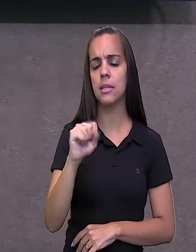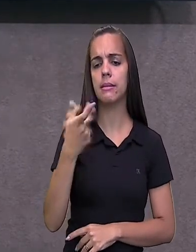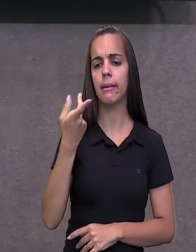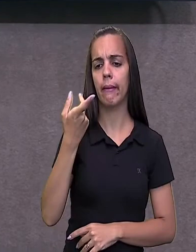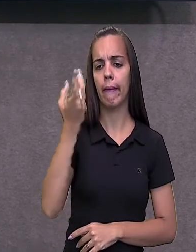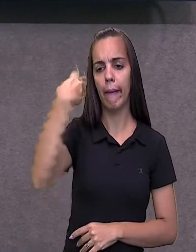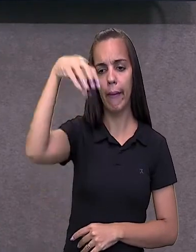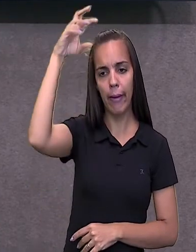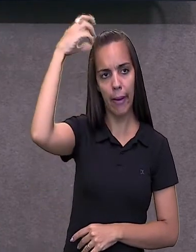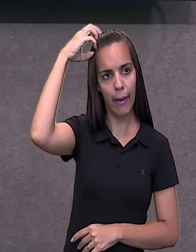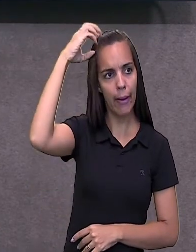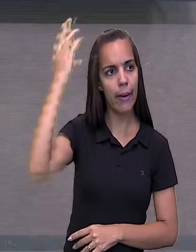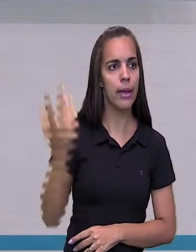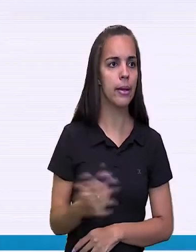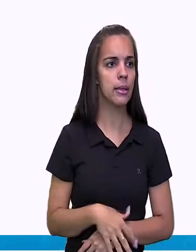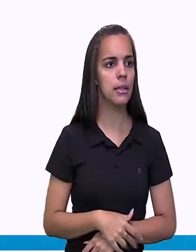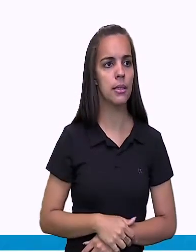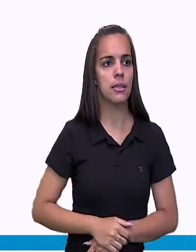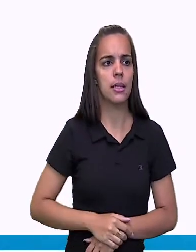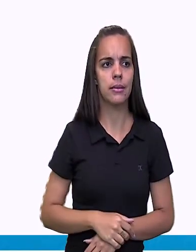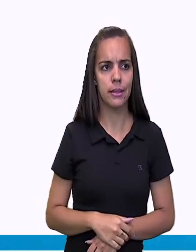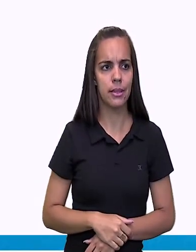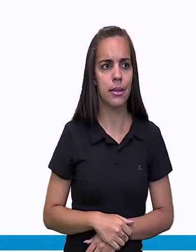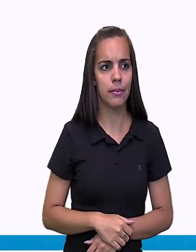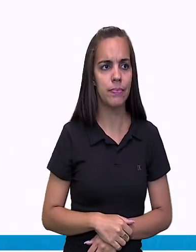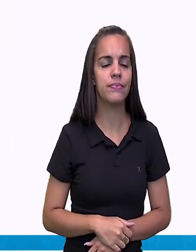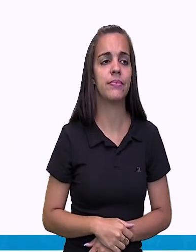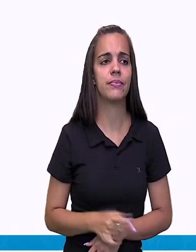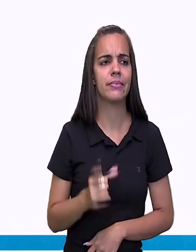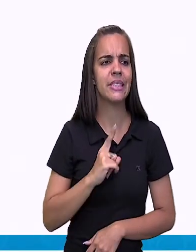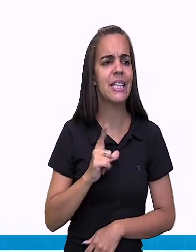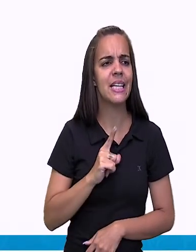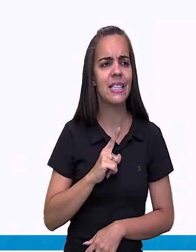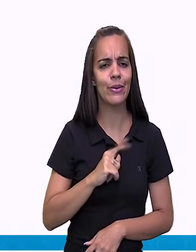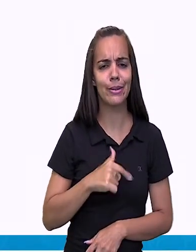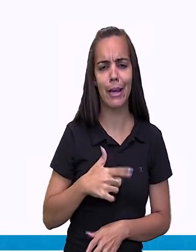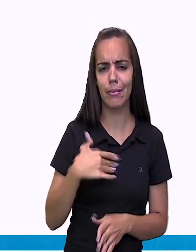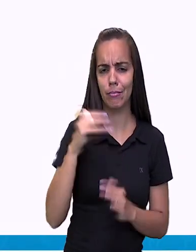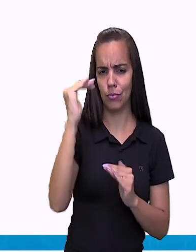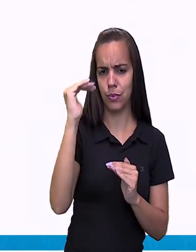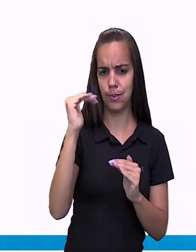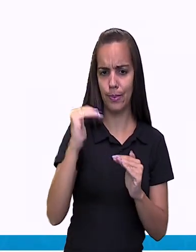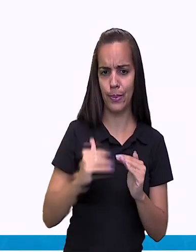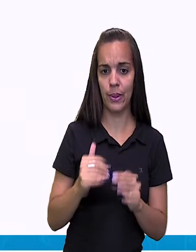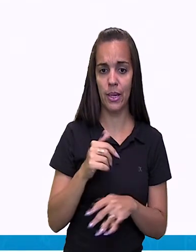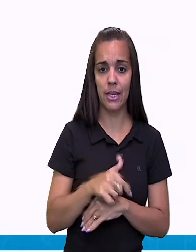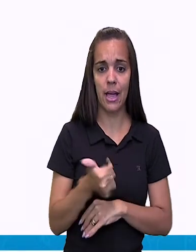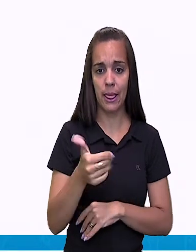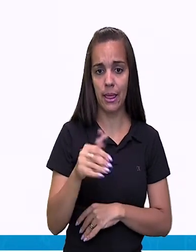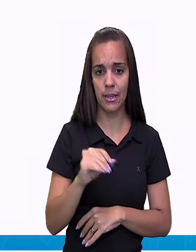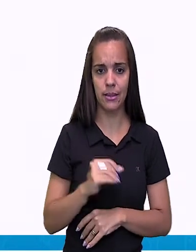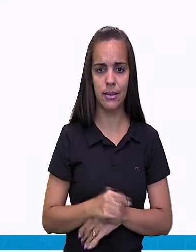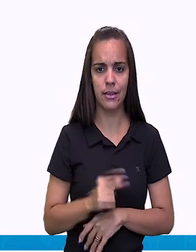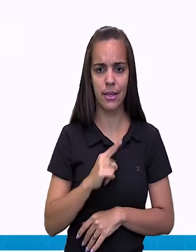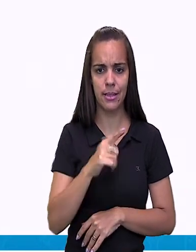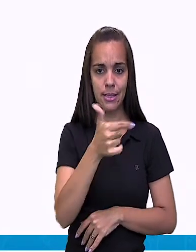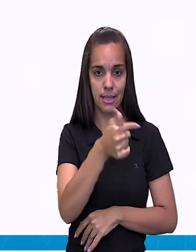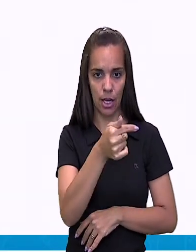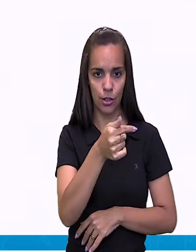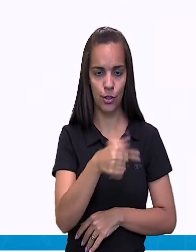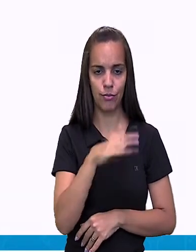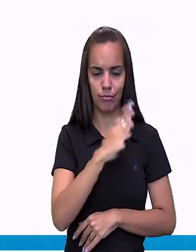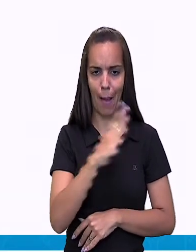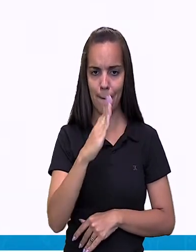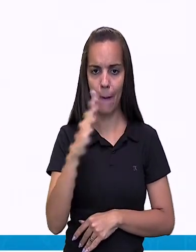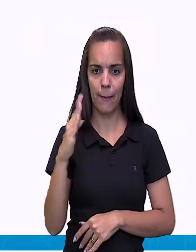letras aqui, olha, observem cada uma delas. Bem, são 7 numerações, isso mesmo. E aí cada uma se refere a um